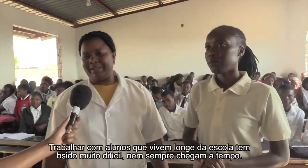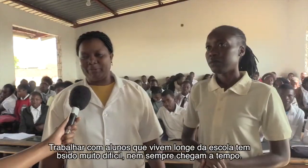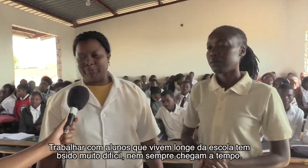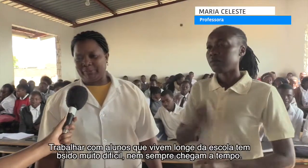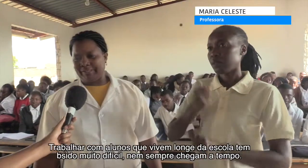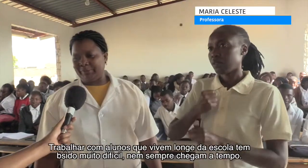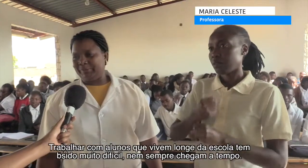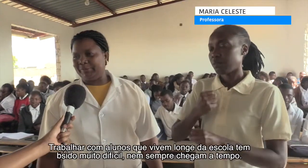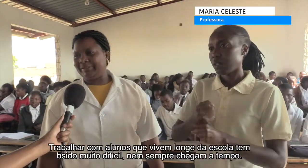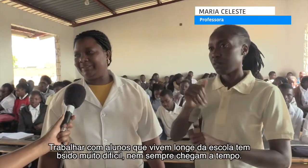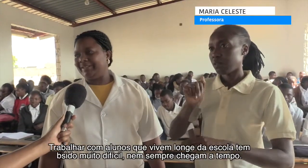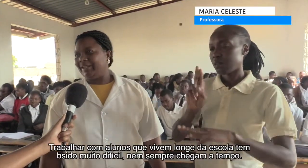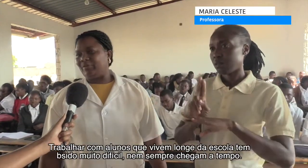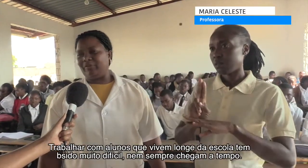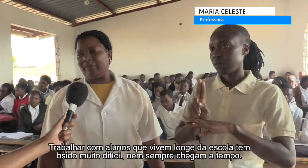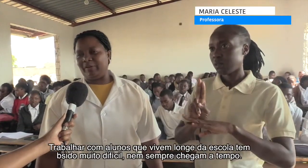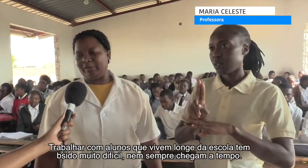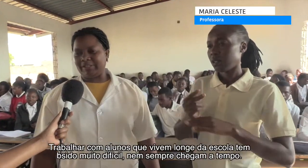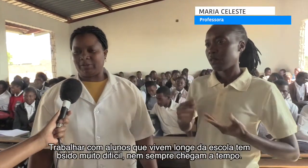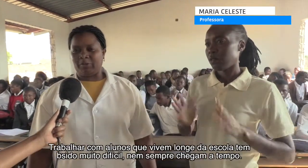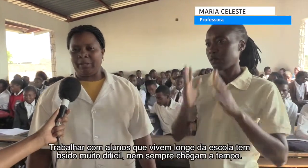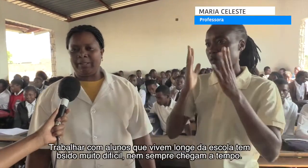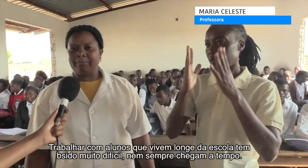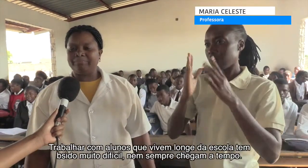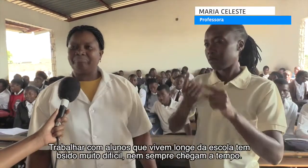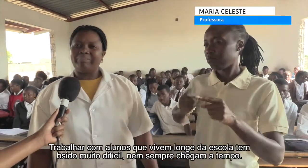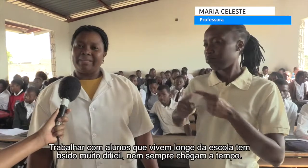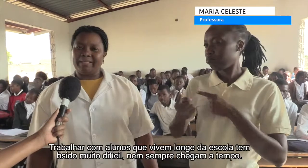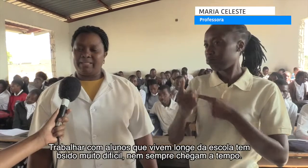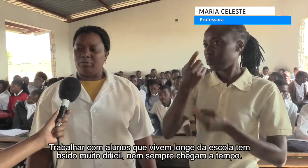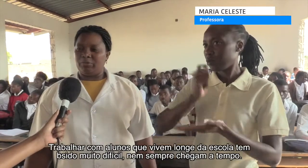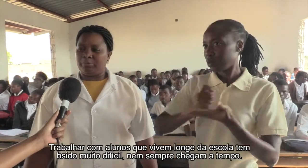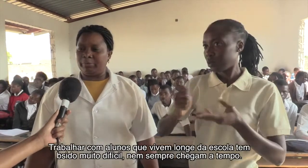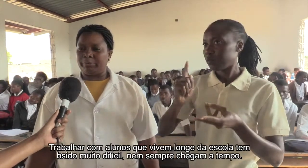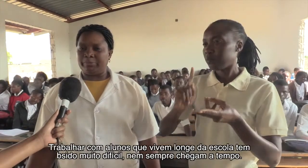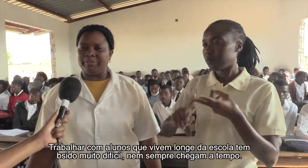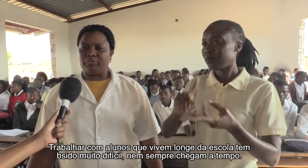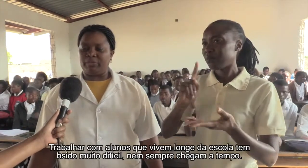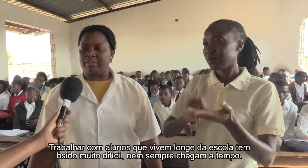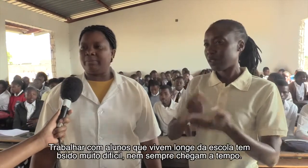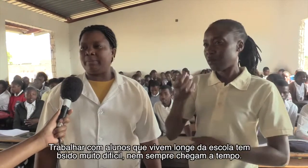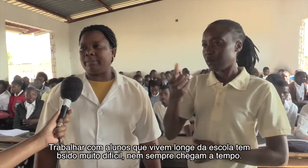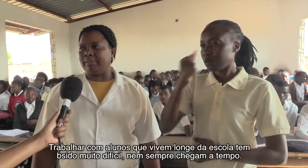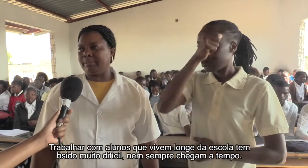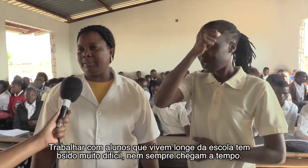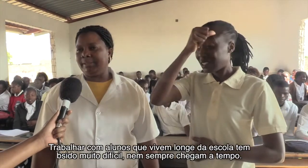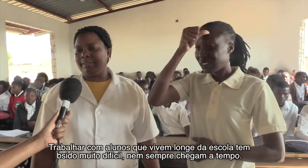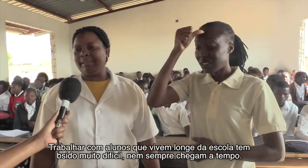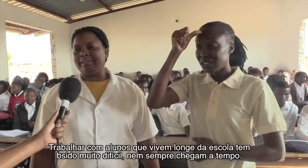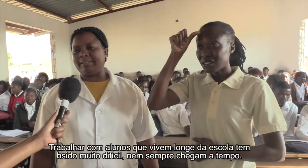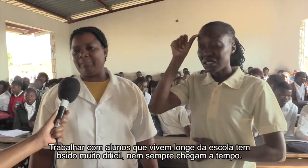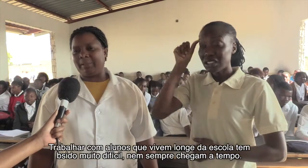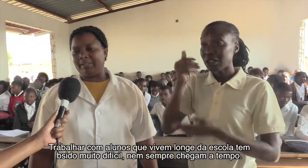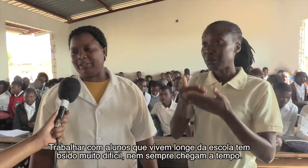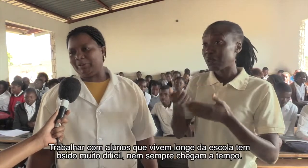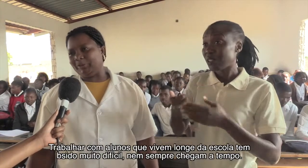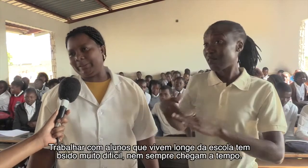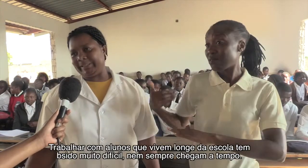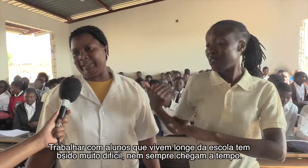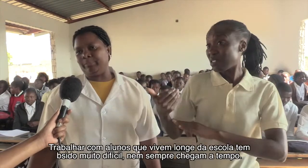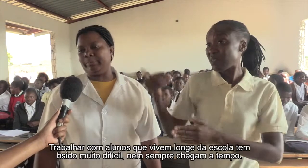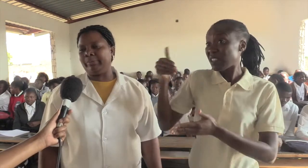Trabalhar com os alunos que vivem longe da escola tem sido um pouco difícil porque nem sempre